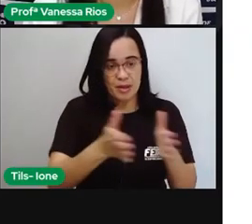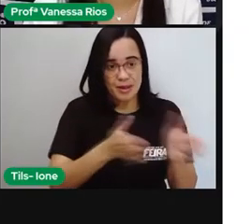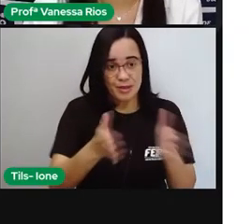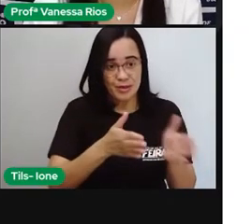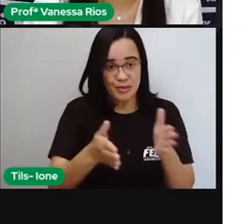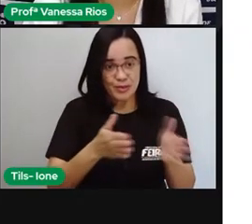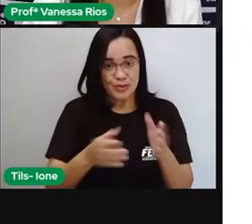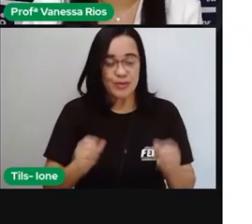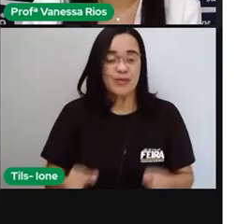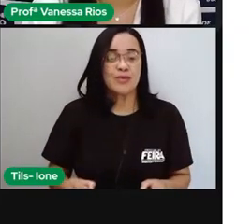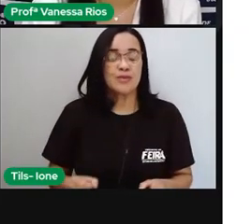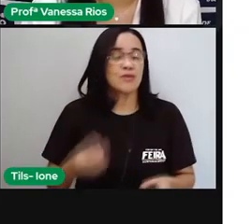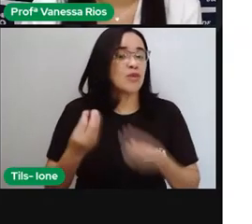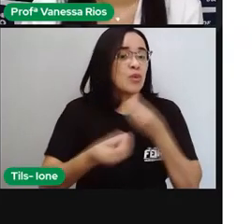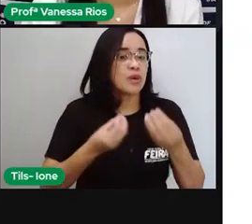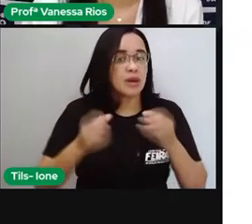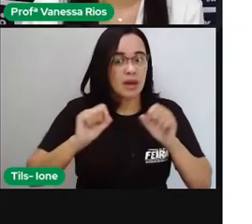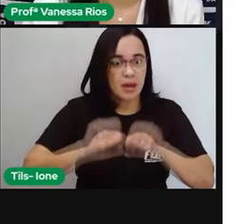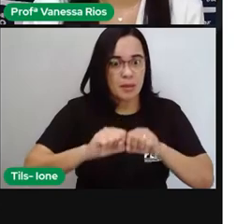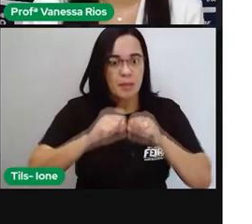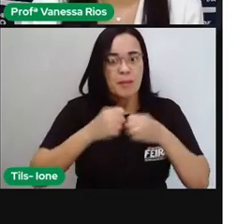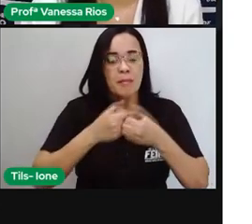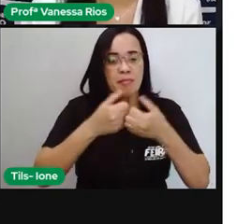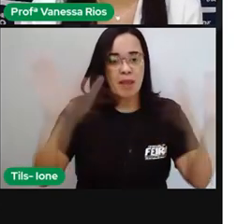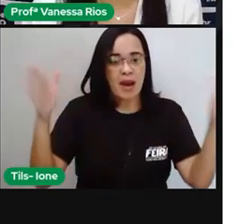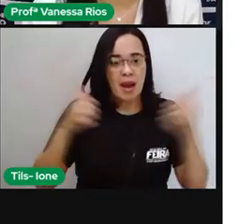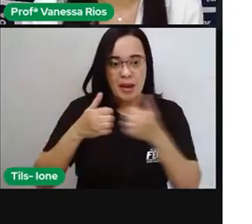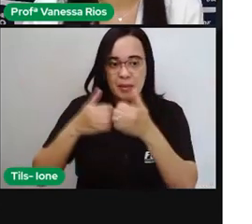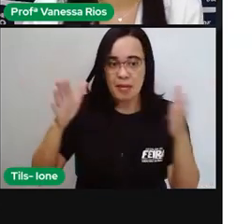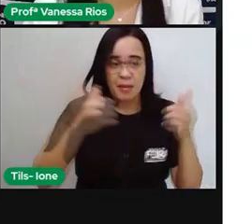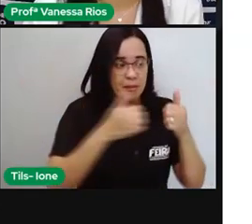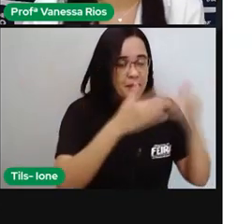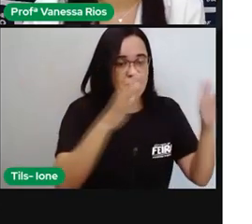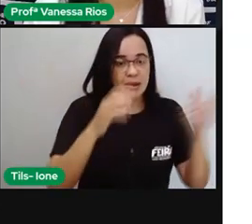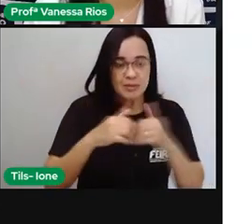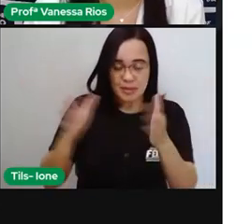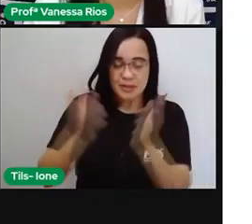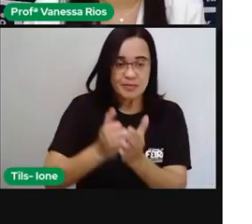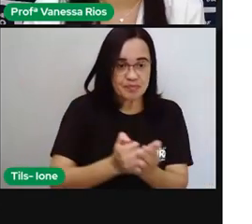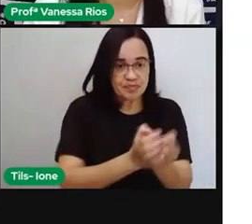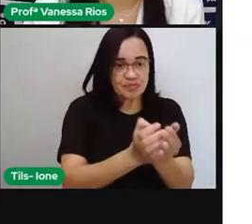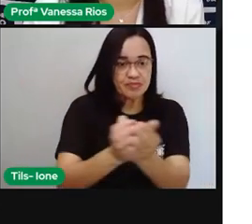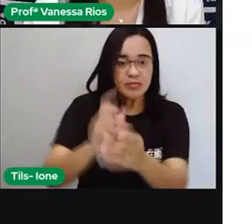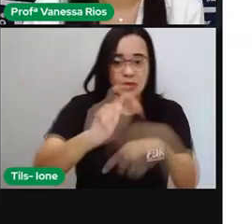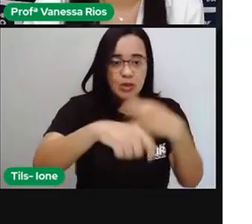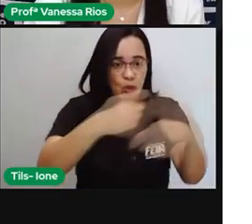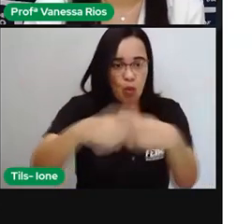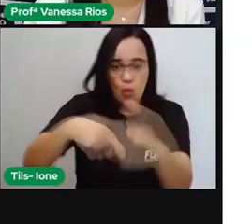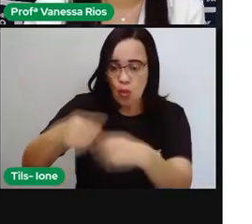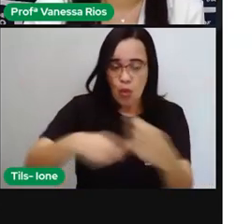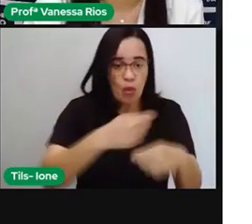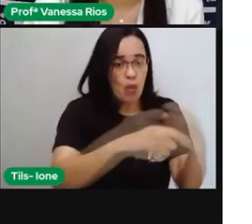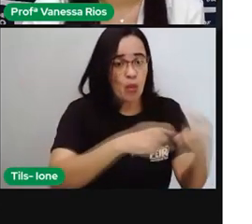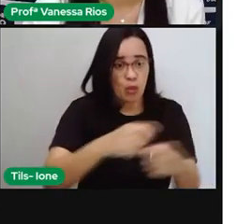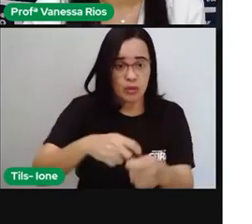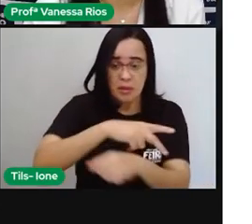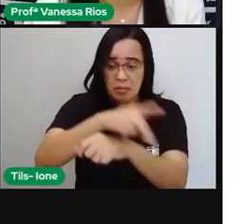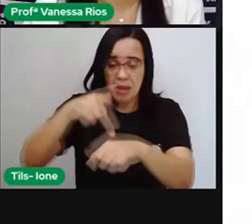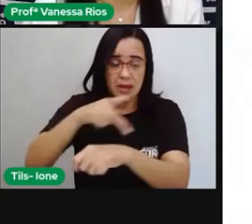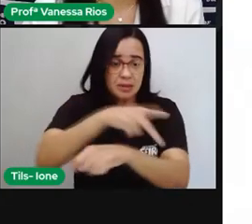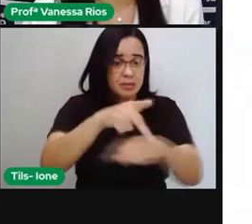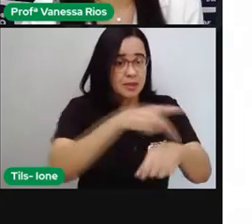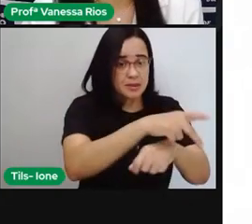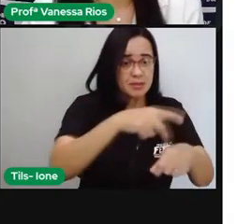abrir os portos do Brasil para o comércio com outras, né, com outros lugares, com outras nações. E